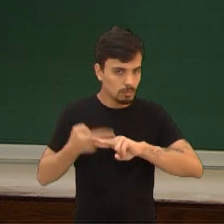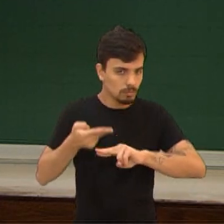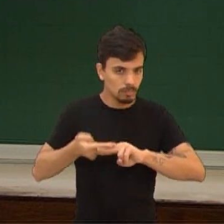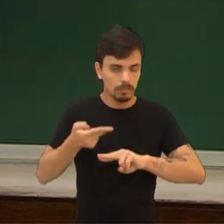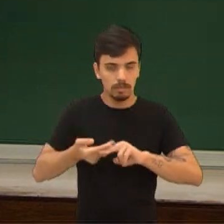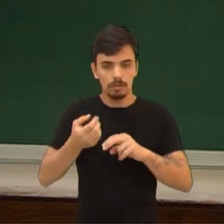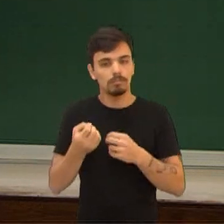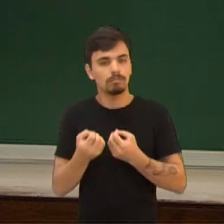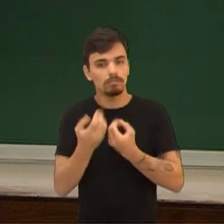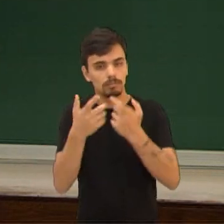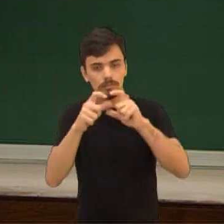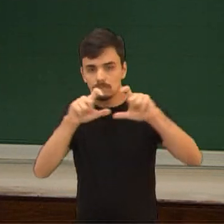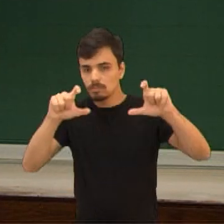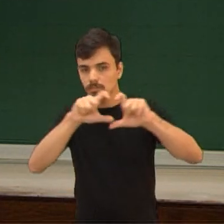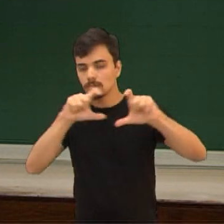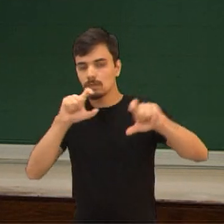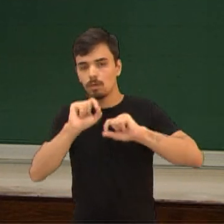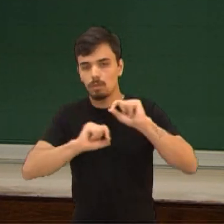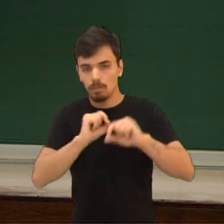essa expressão.